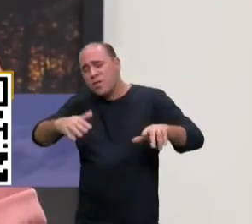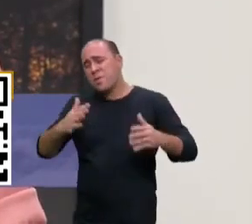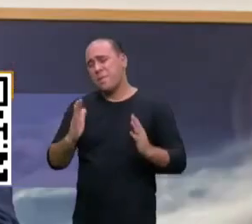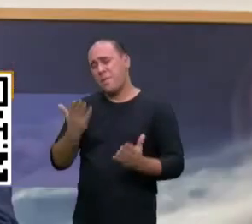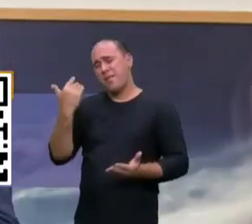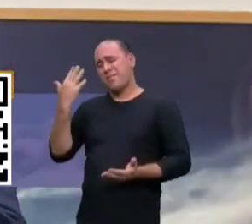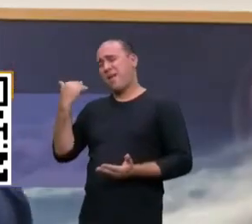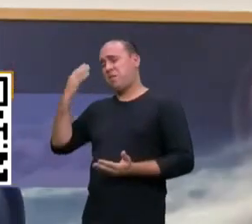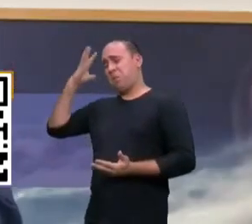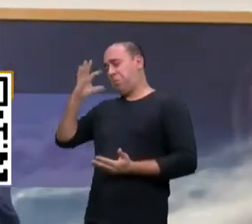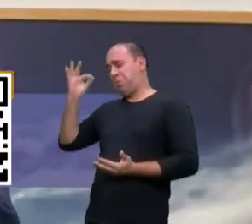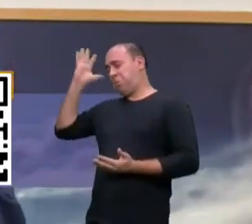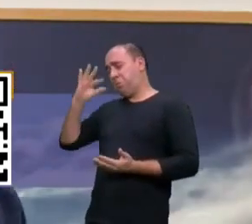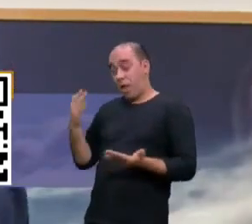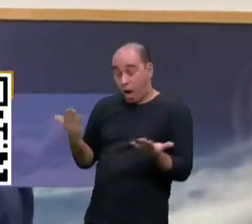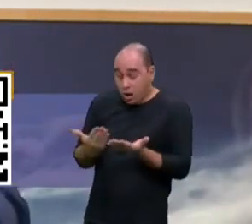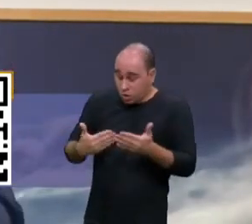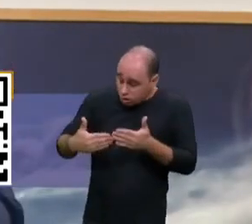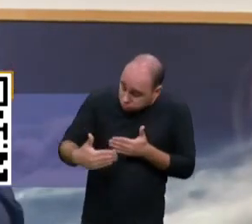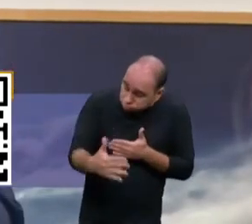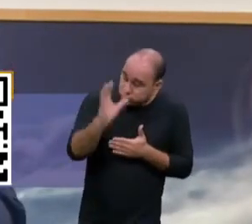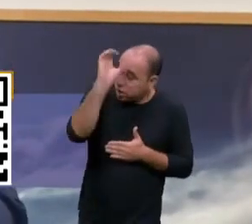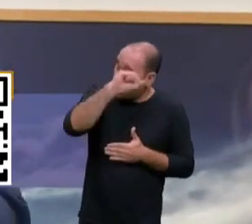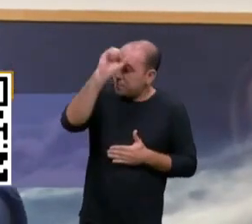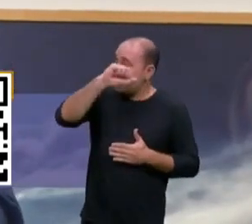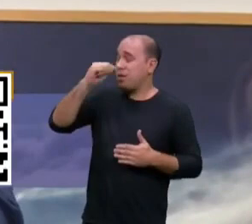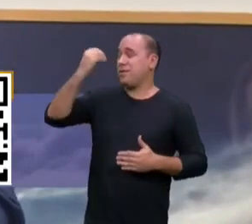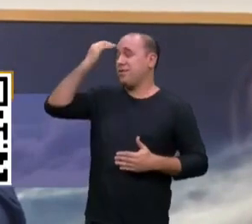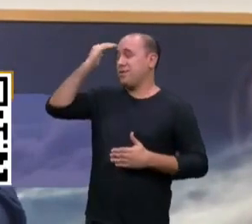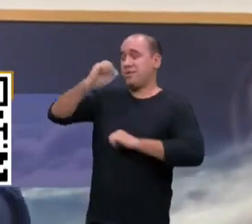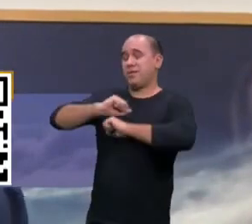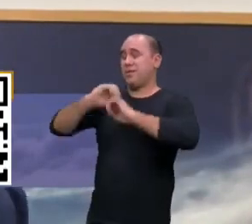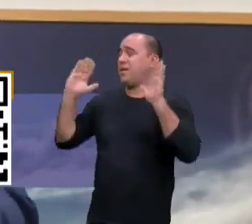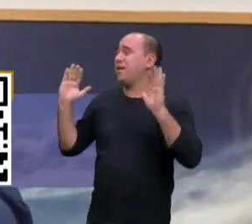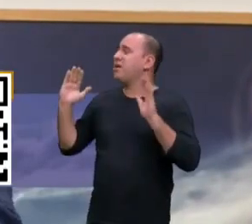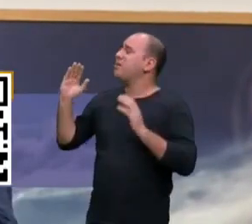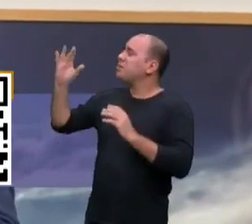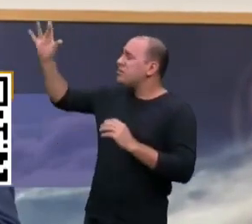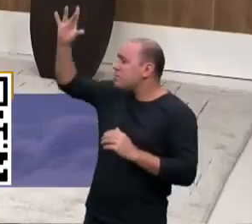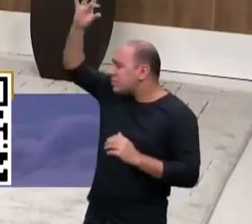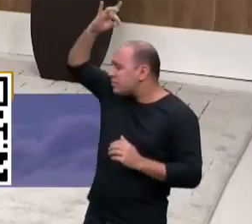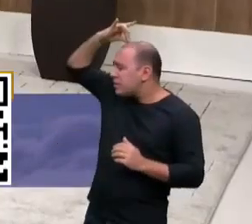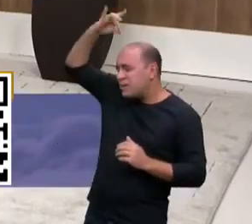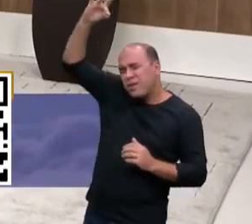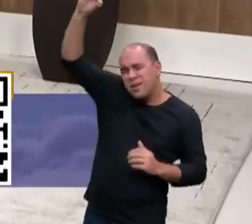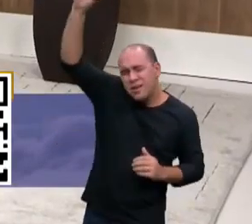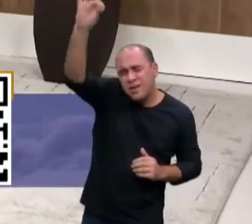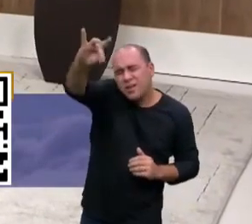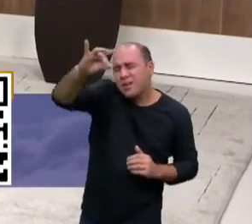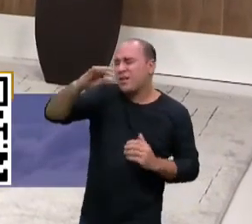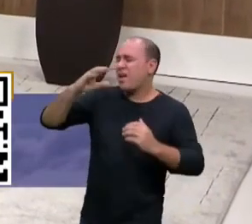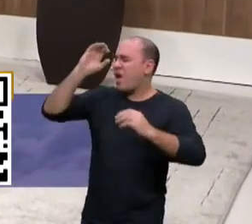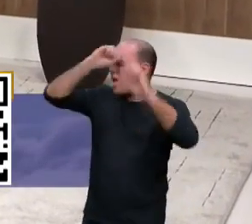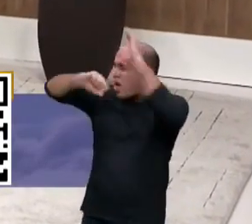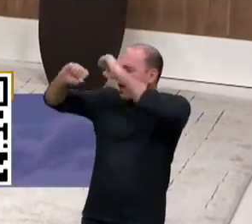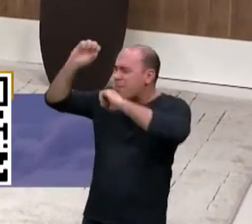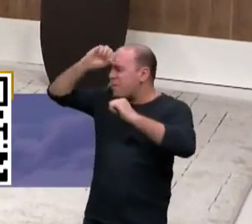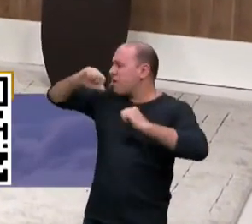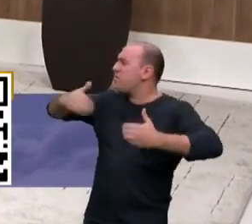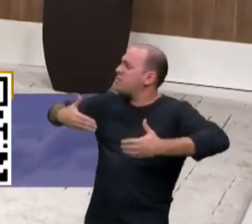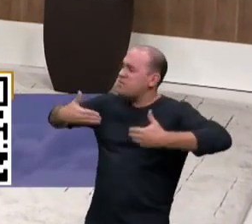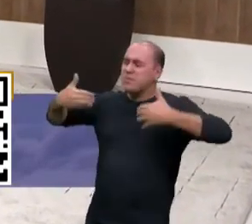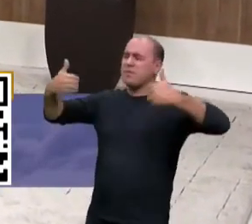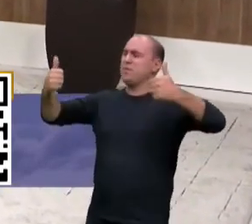muito Claro no passado que a partir de agora o teu santo espírito toque o nosso coração abra o nosso entendimento e que esse tema fique